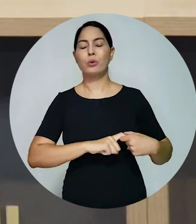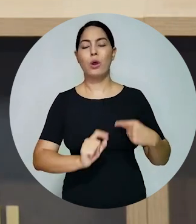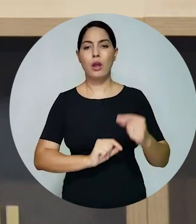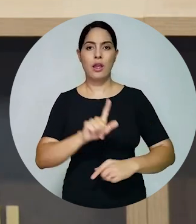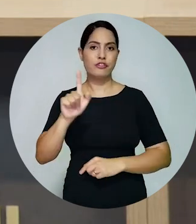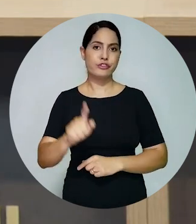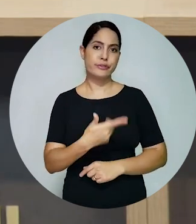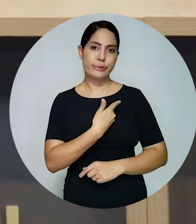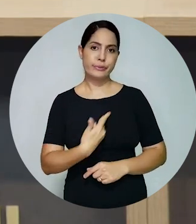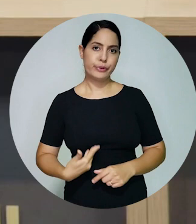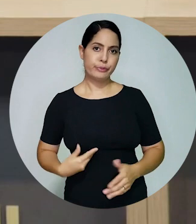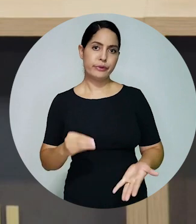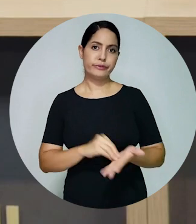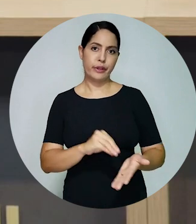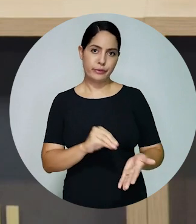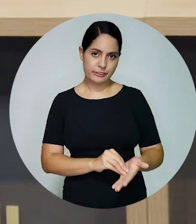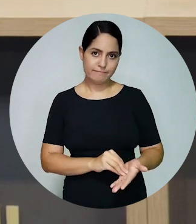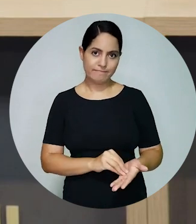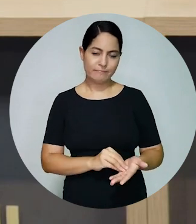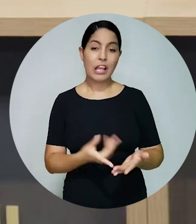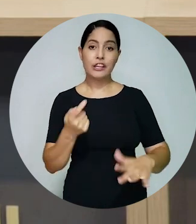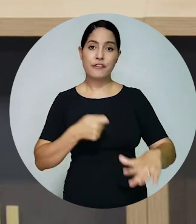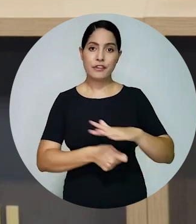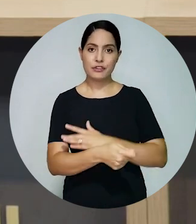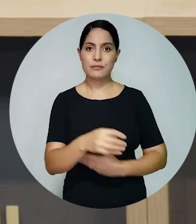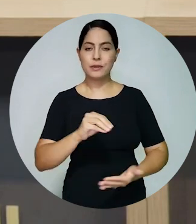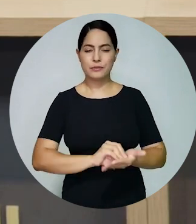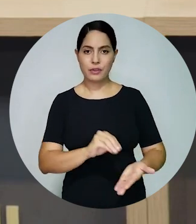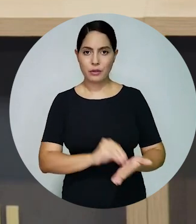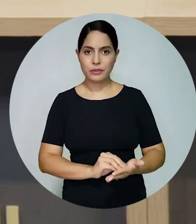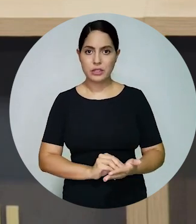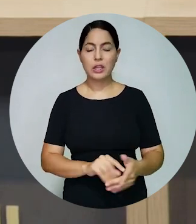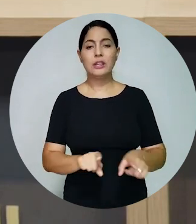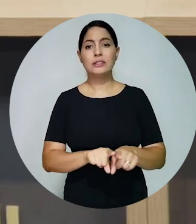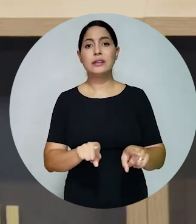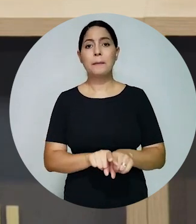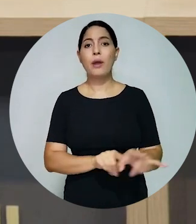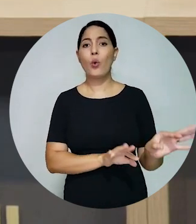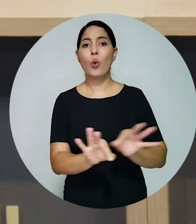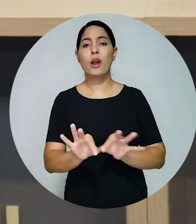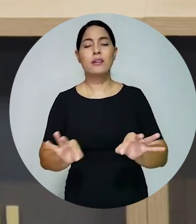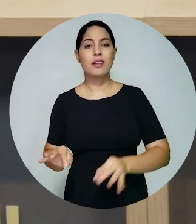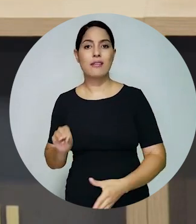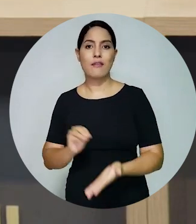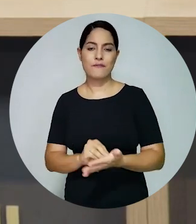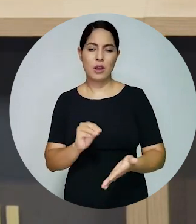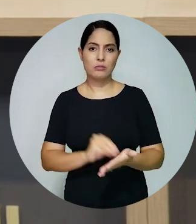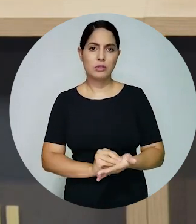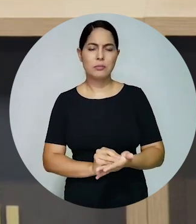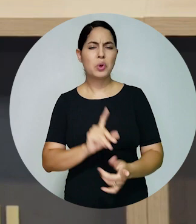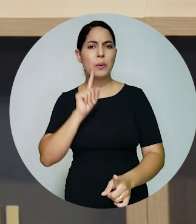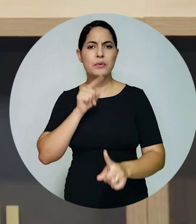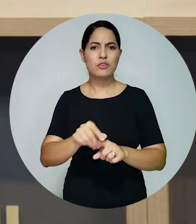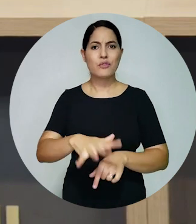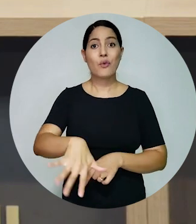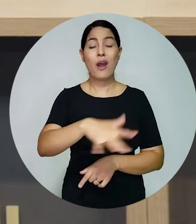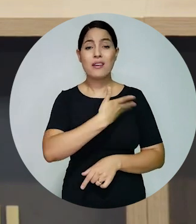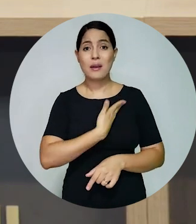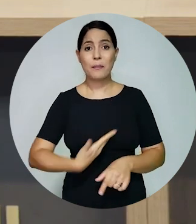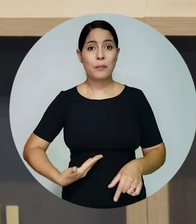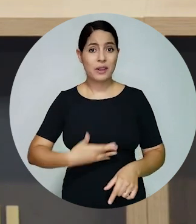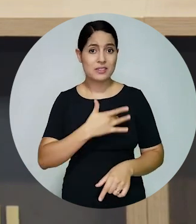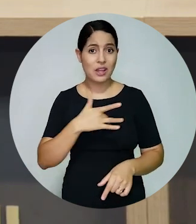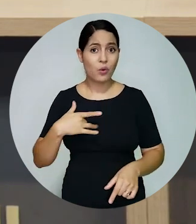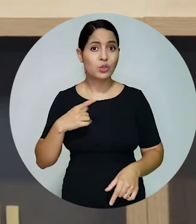época. Falta de gestão pública, falta de investimentos, falta de organização para que a gente tenha na